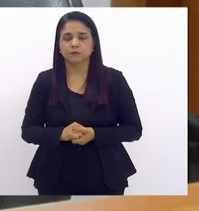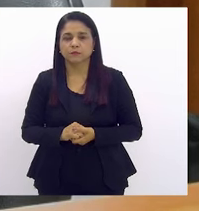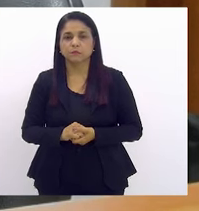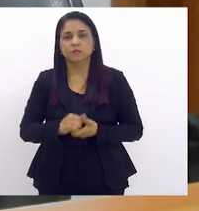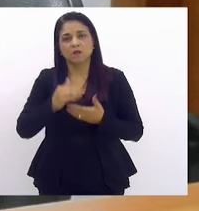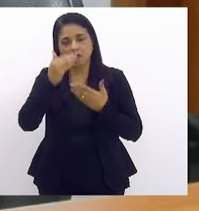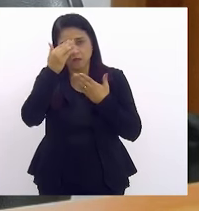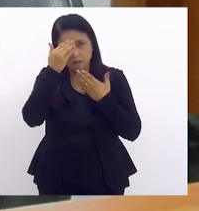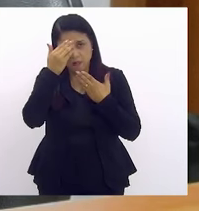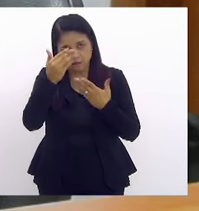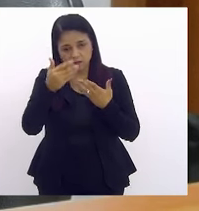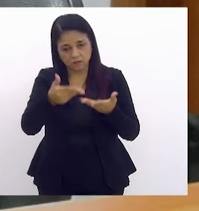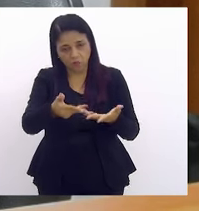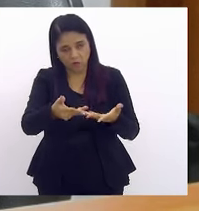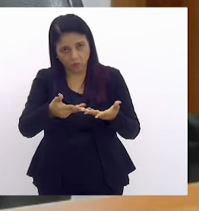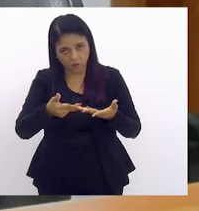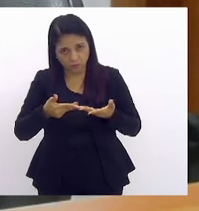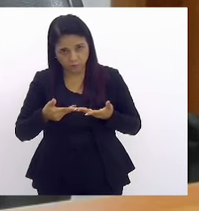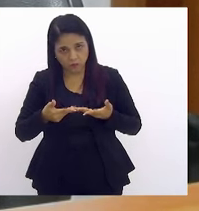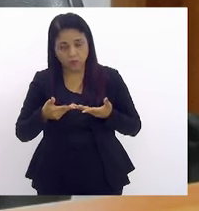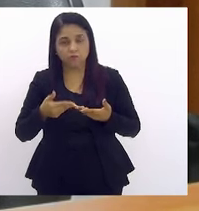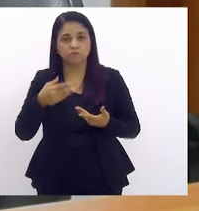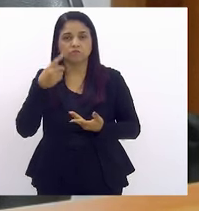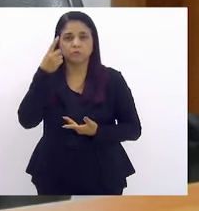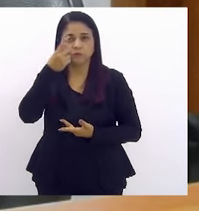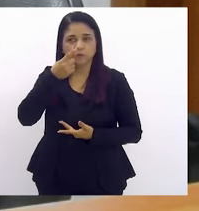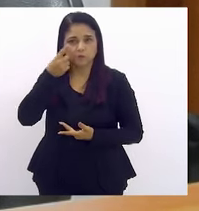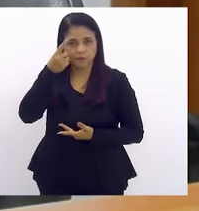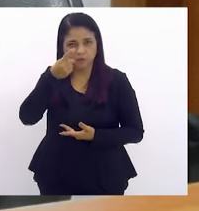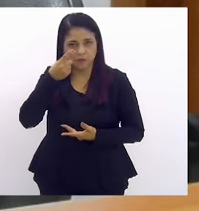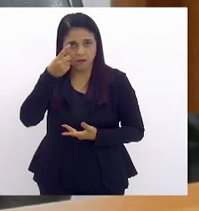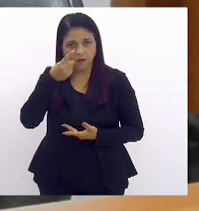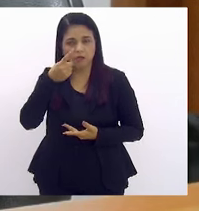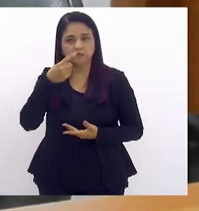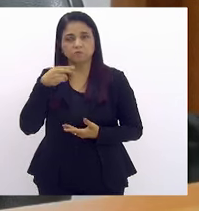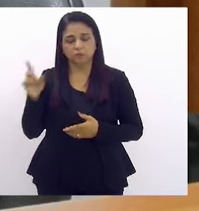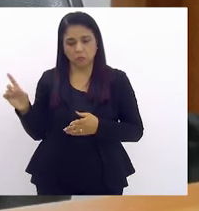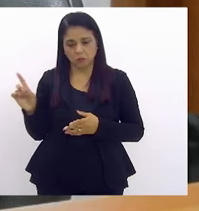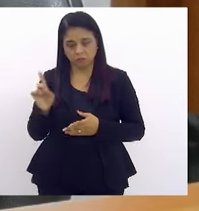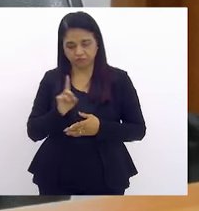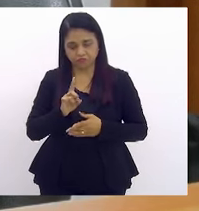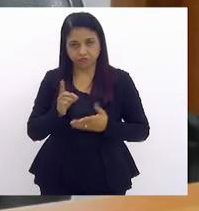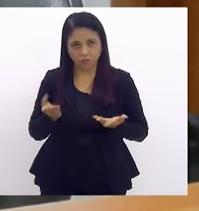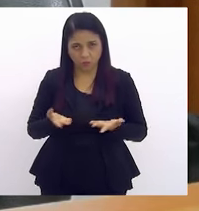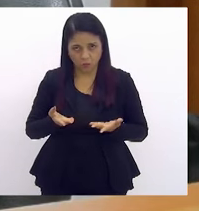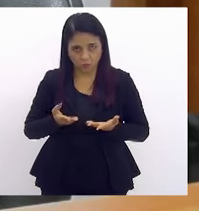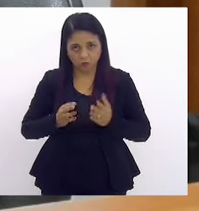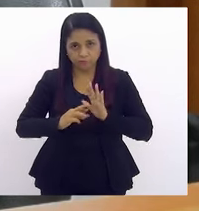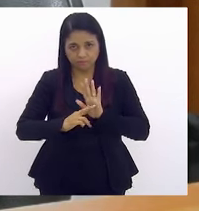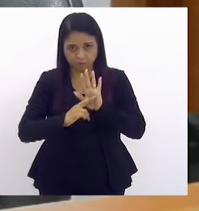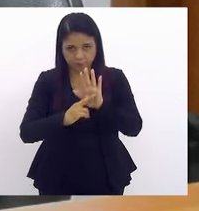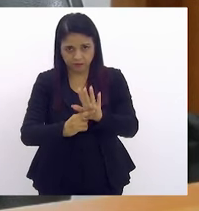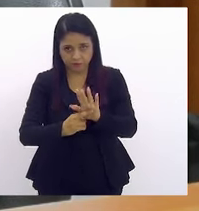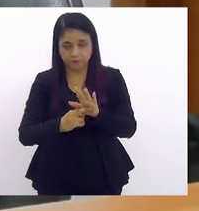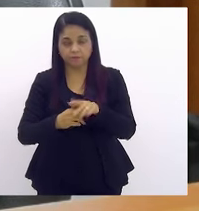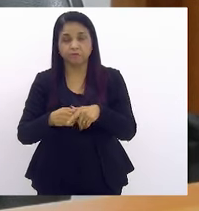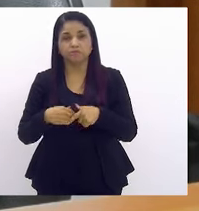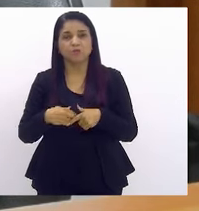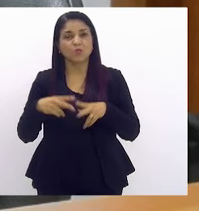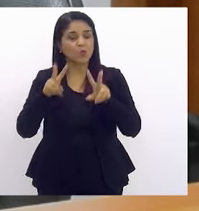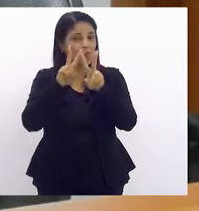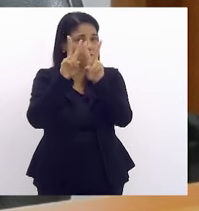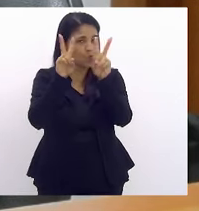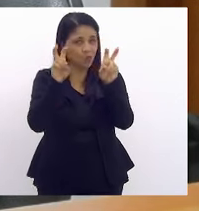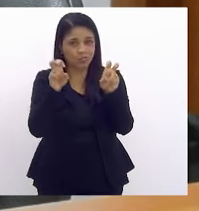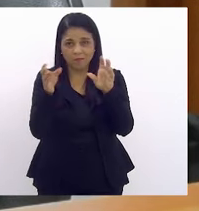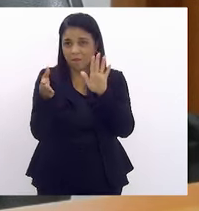Agradeço o convite partido do deputado para que estivesse aqui presente hoje. Realmente, o tema proposto